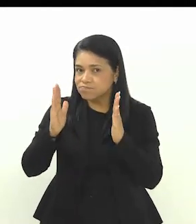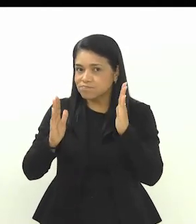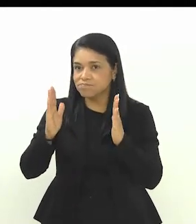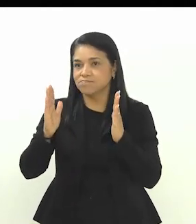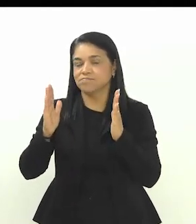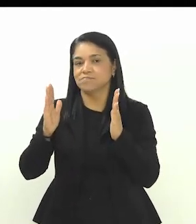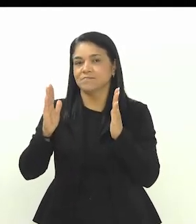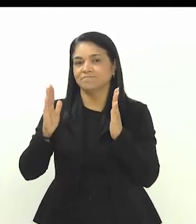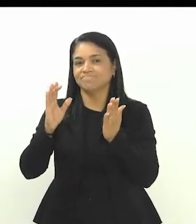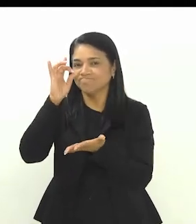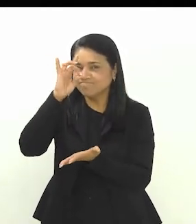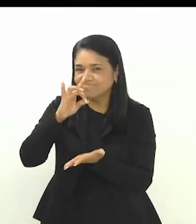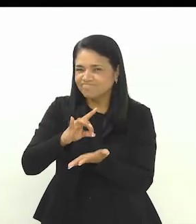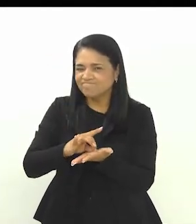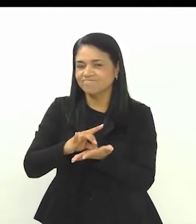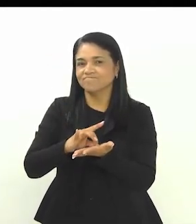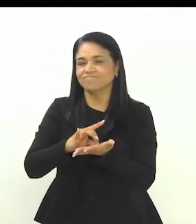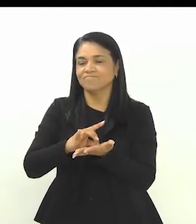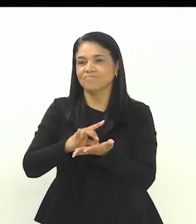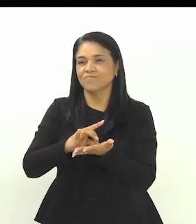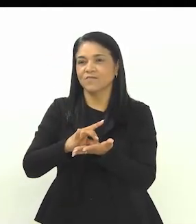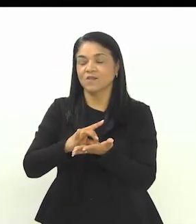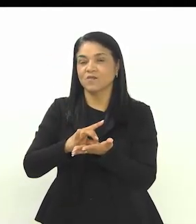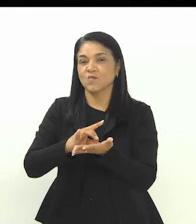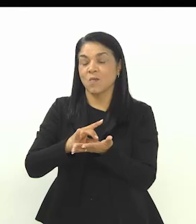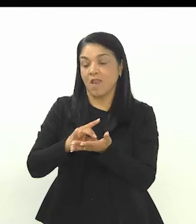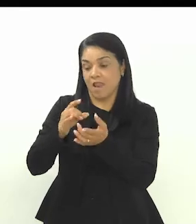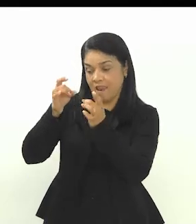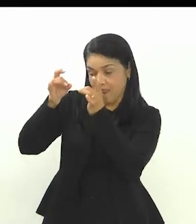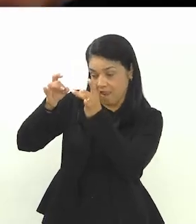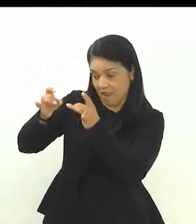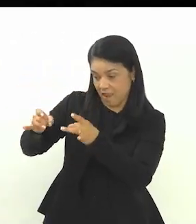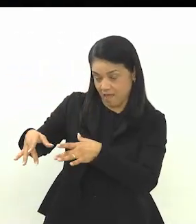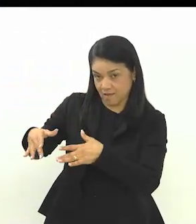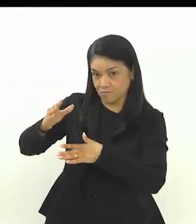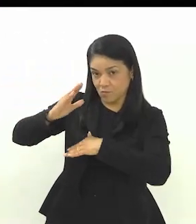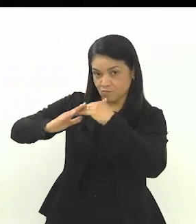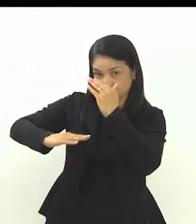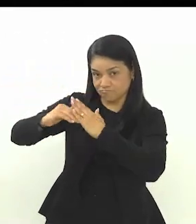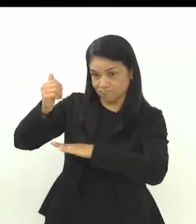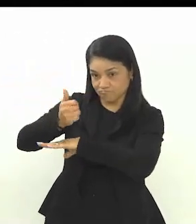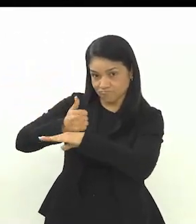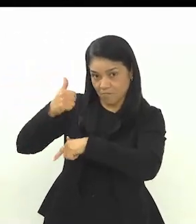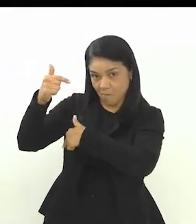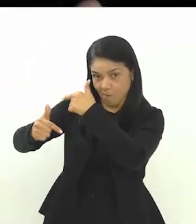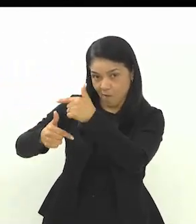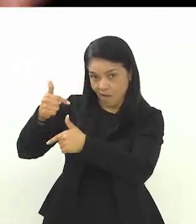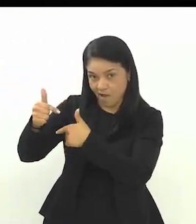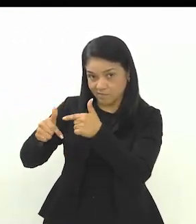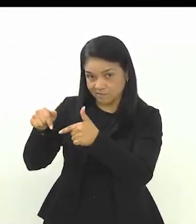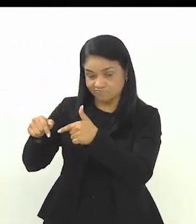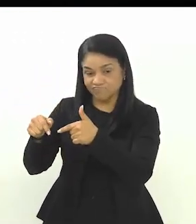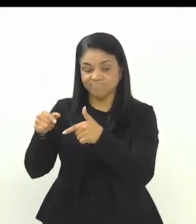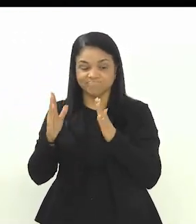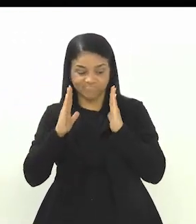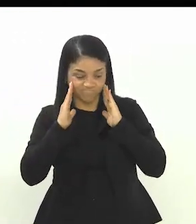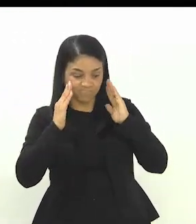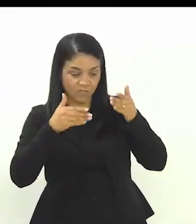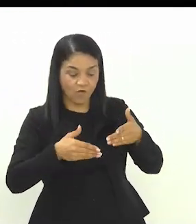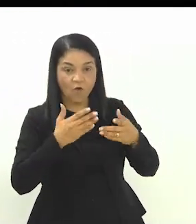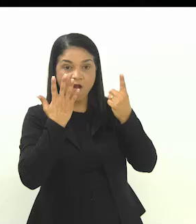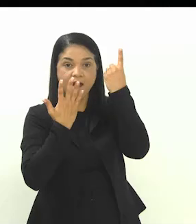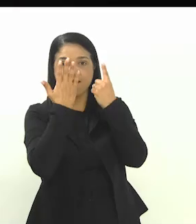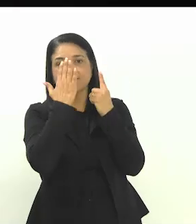realmente, vamos dizer assim, eu larguei o que eu fazia paralelo e passei a viver só de